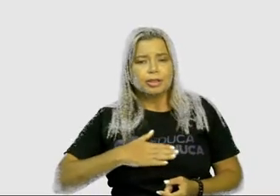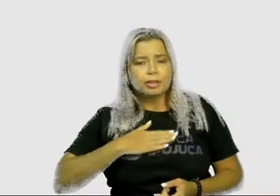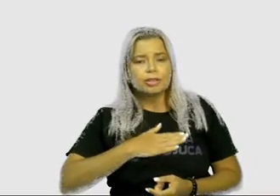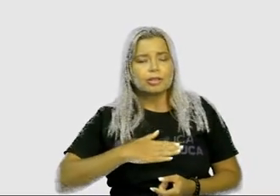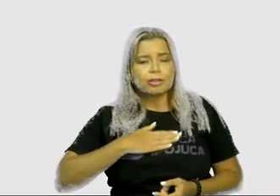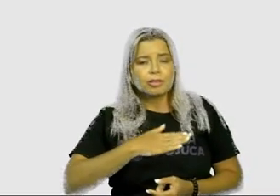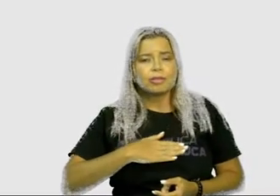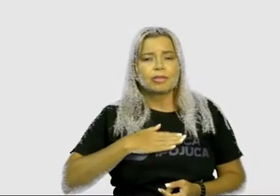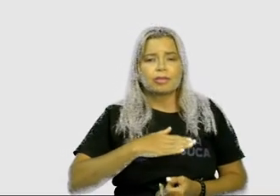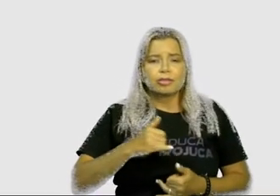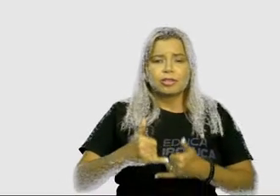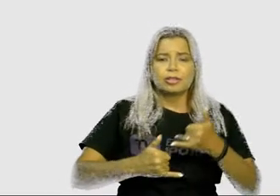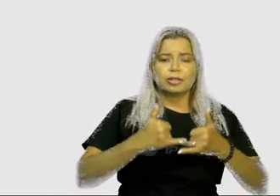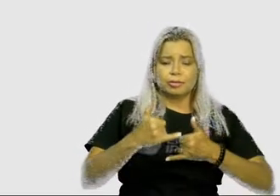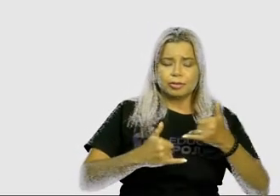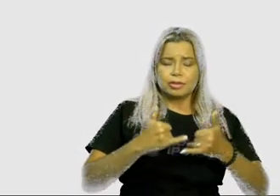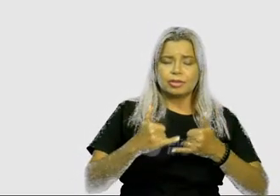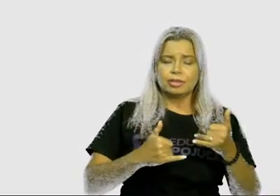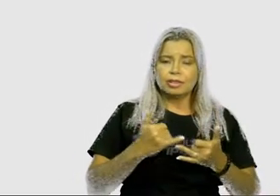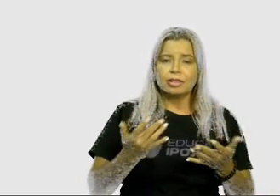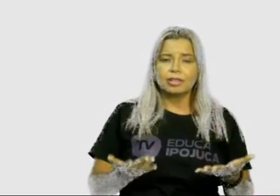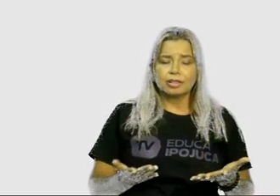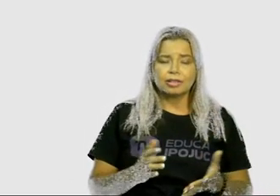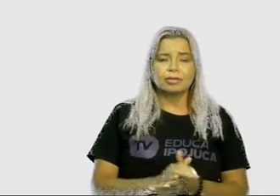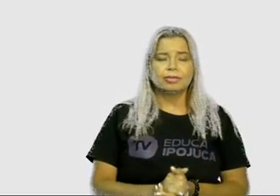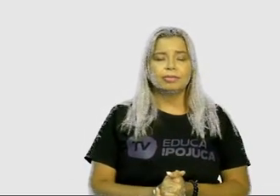outras formas de diversão.